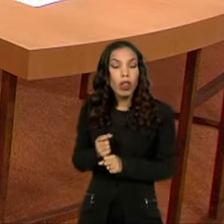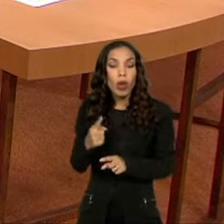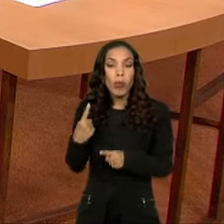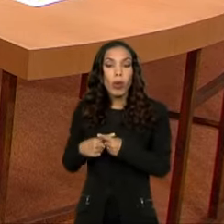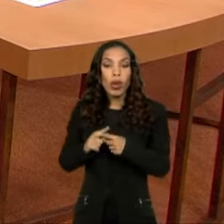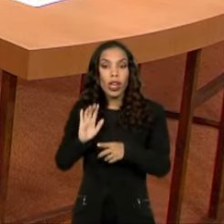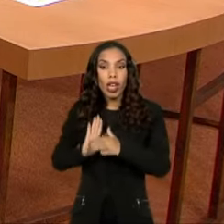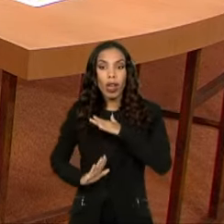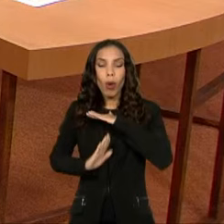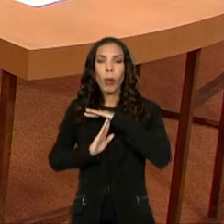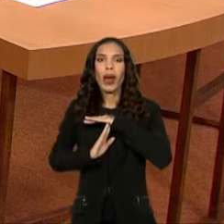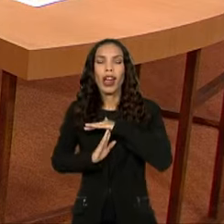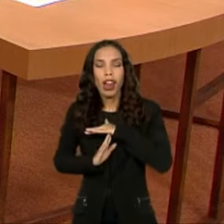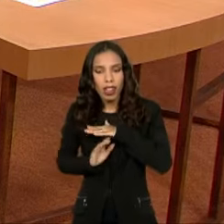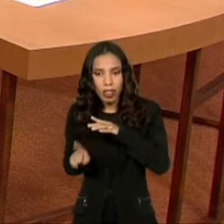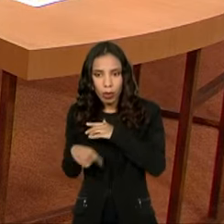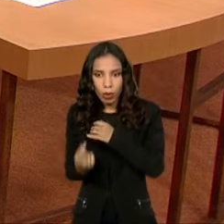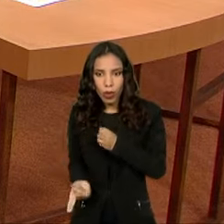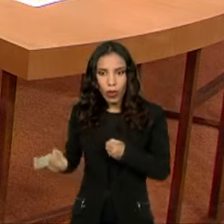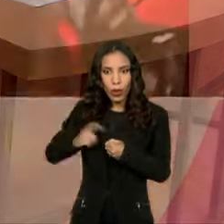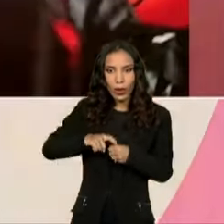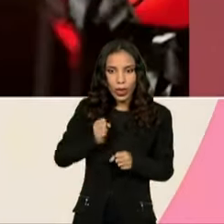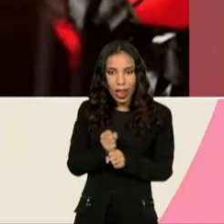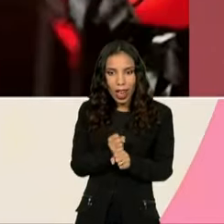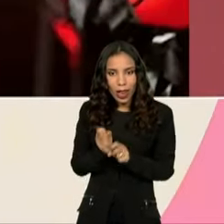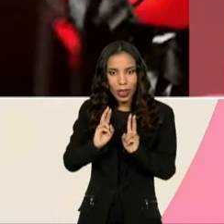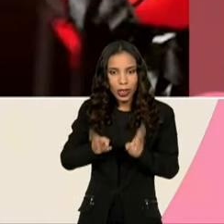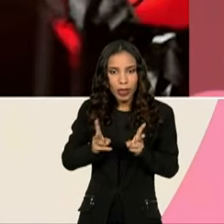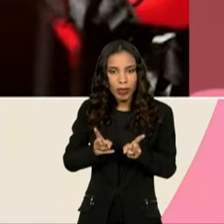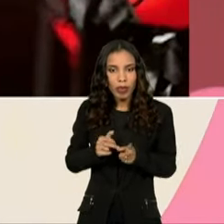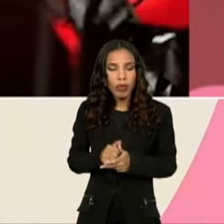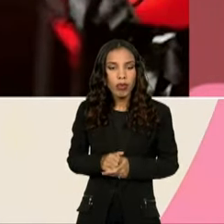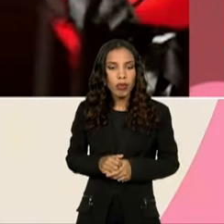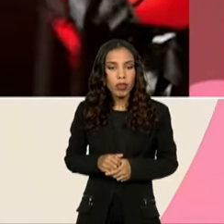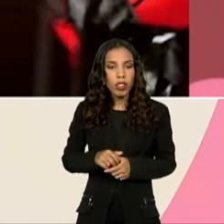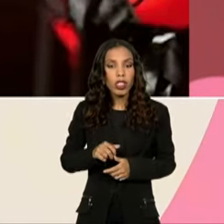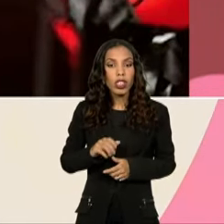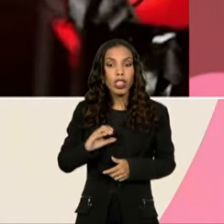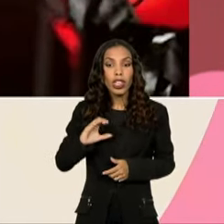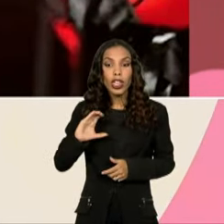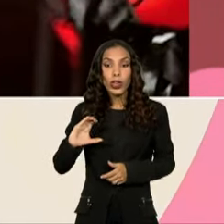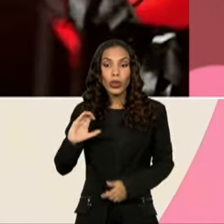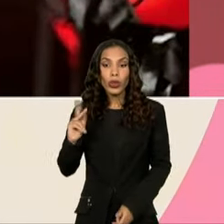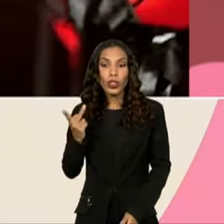parado. E olha que coisa engraçada. O Sherman, que era o diretor dessa Maurício mensagem... Maurício Sherman, querido.